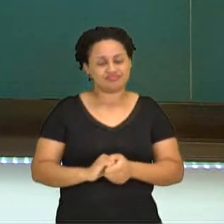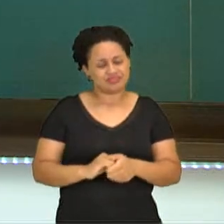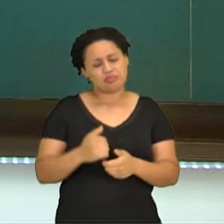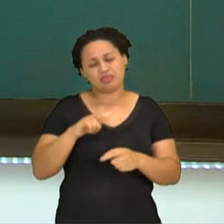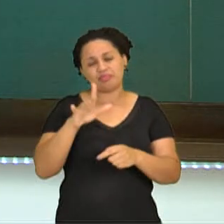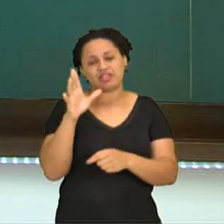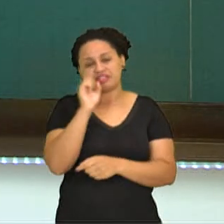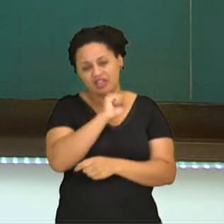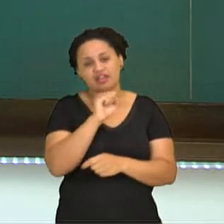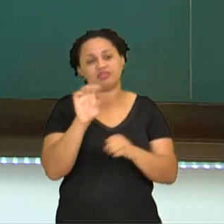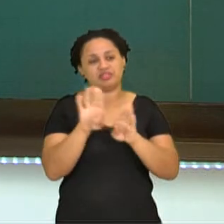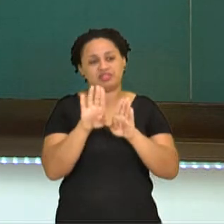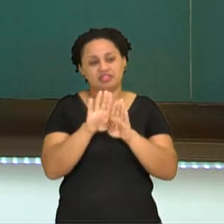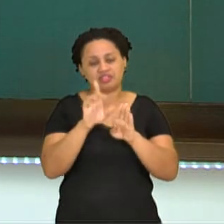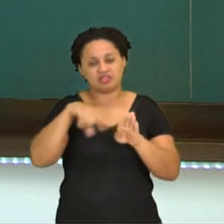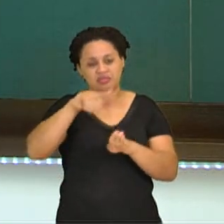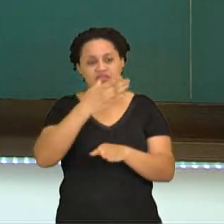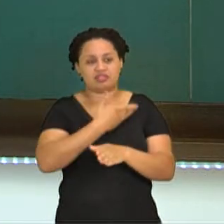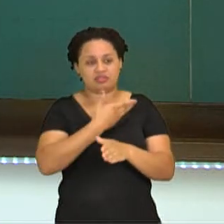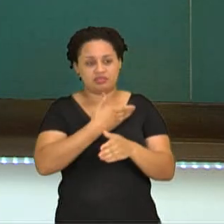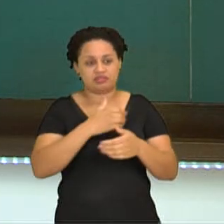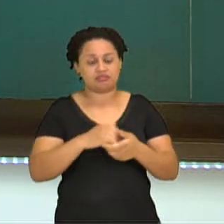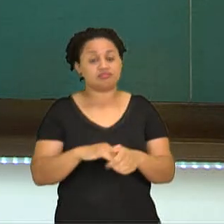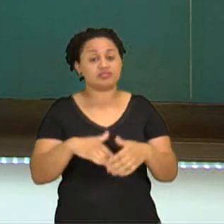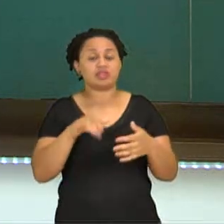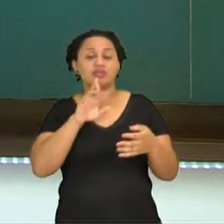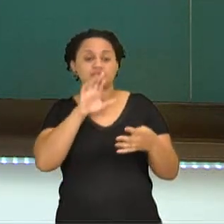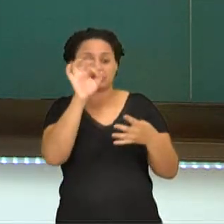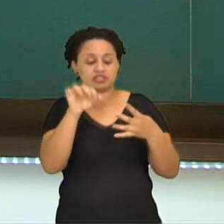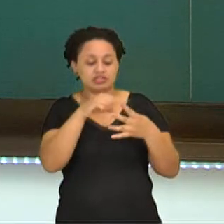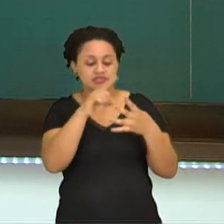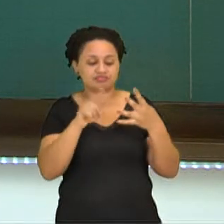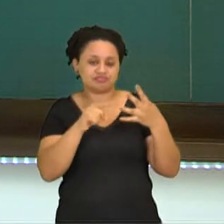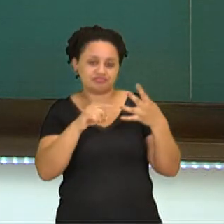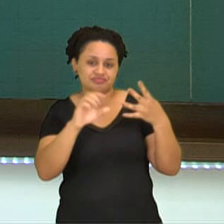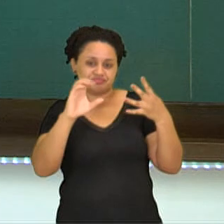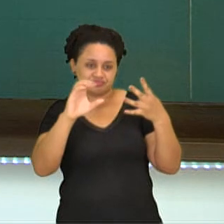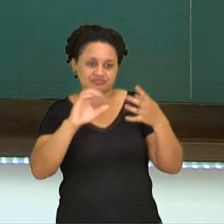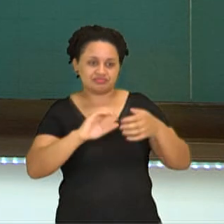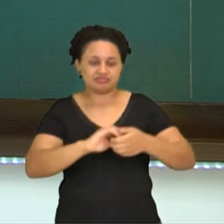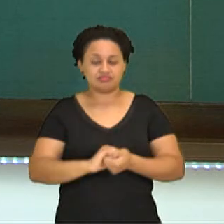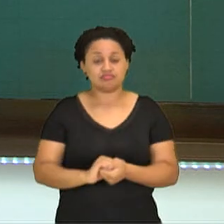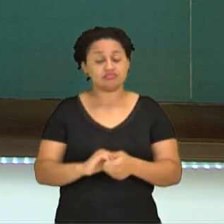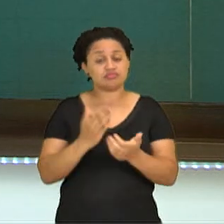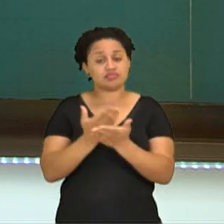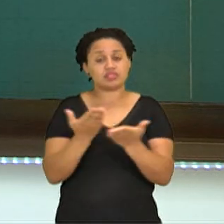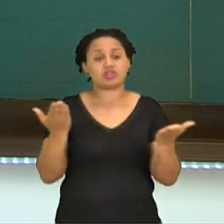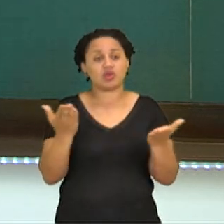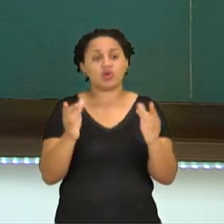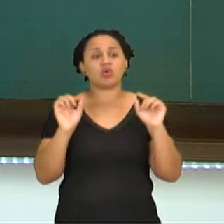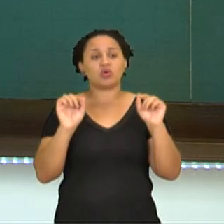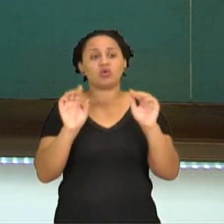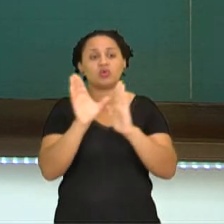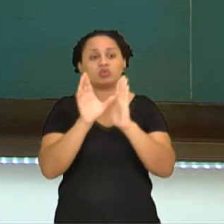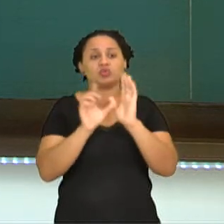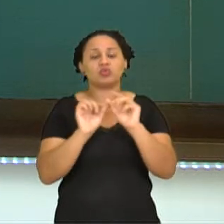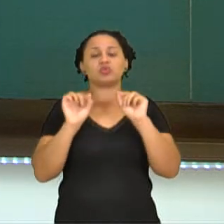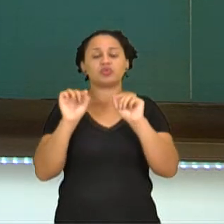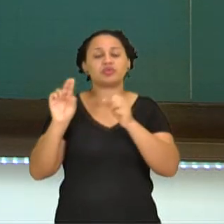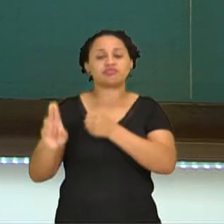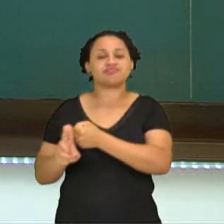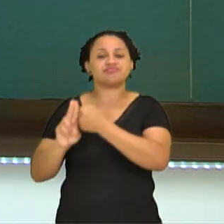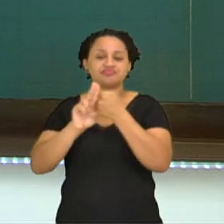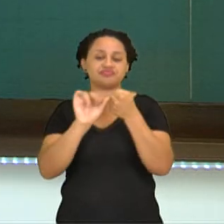mais rápido e também com os nossos amigos. Bom, pessoal, na aula de hoje, então, nós trabalhamos com os